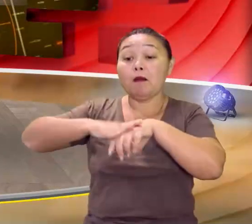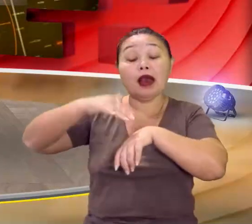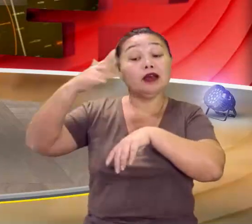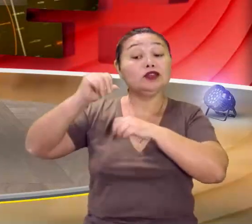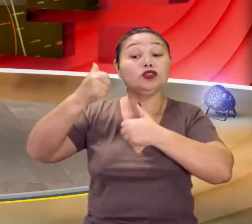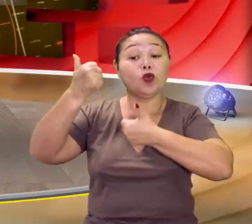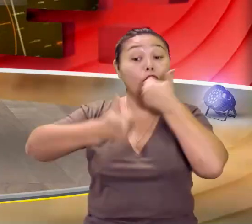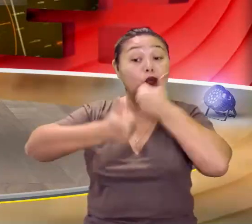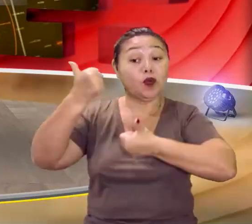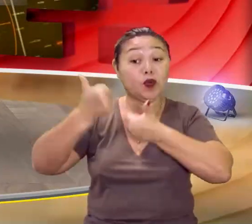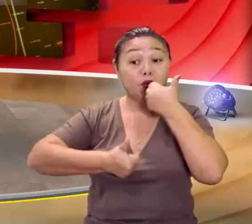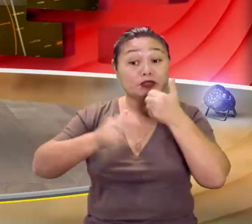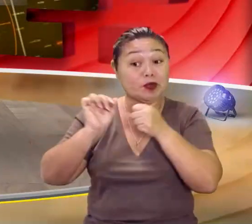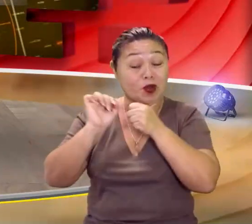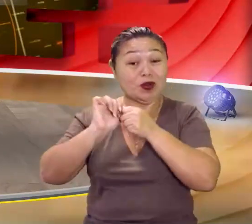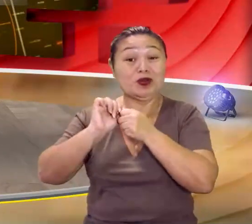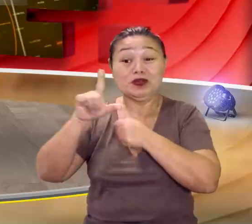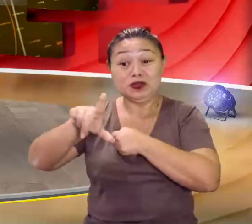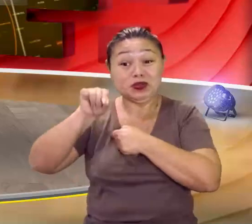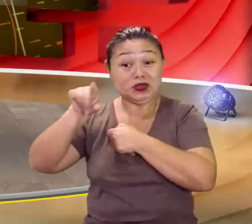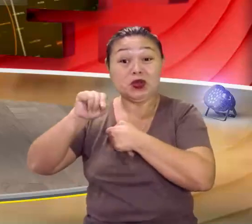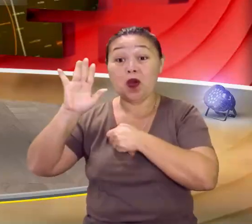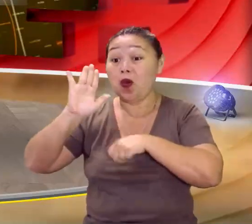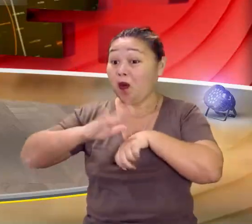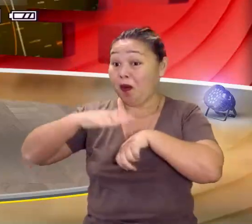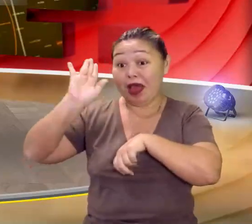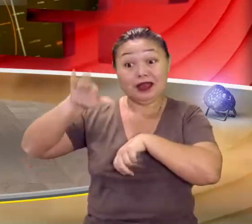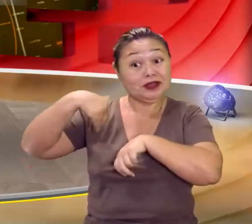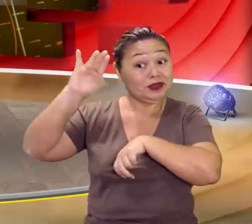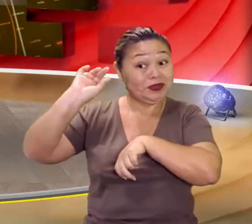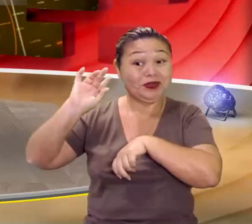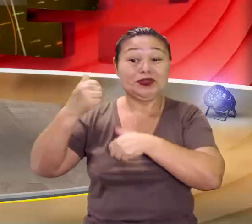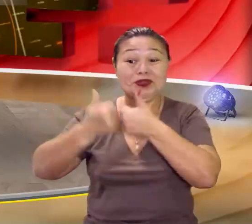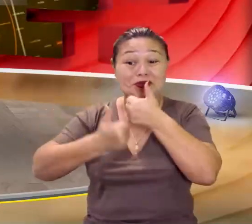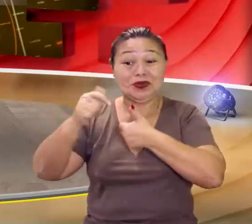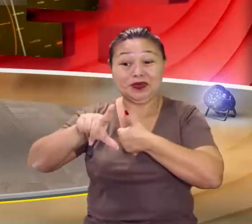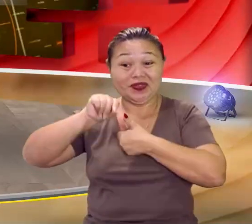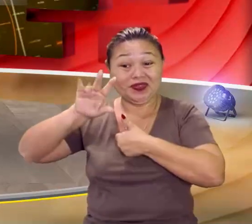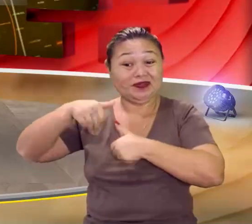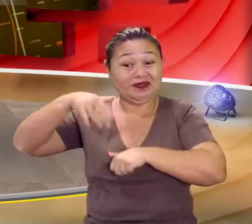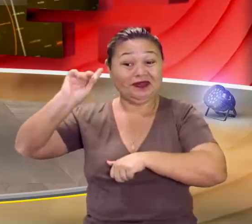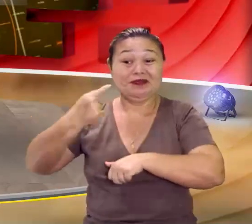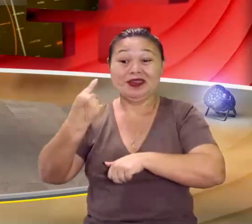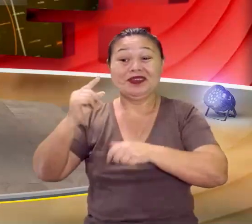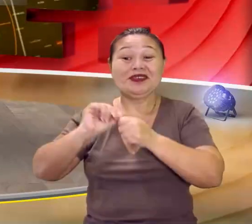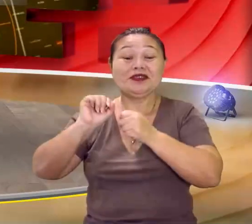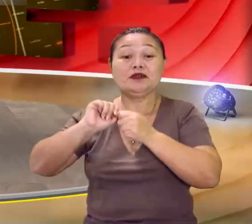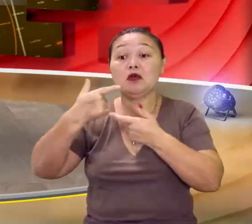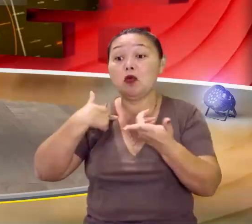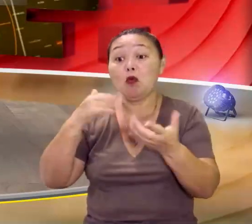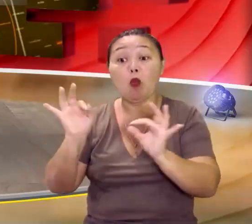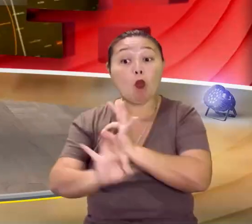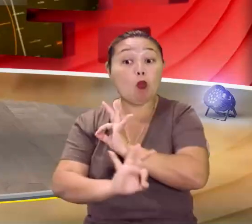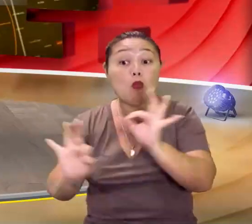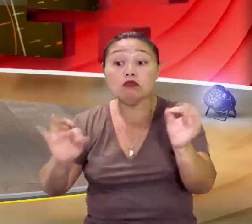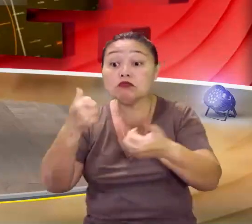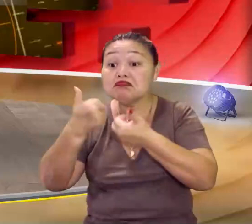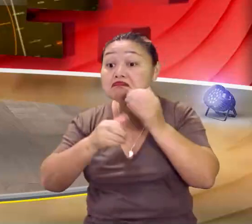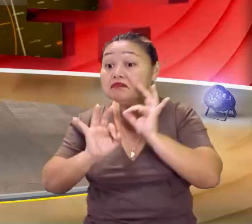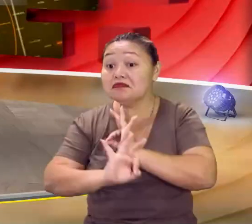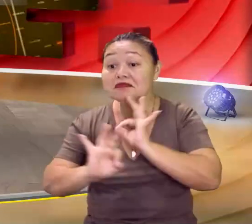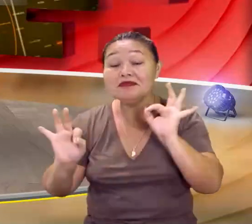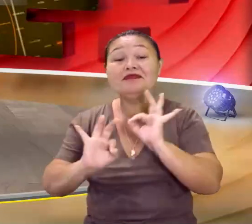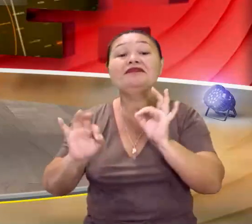esporte? Mais de um ainda? Mais de um. Aí ficou difícil, né? Porque você não está praticando nenhum, mais de um.